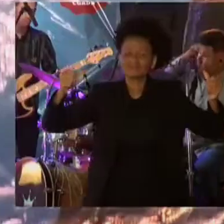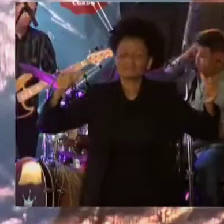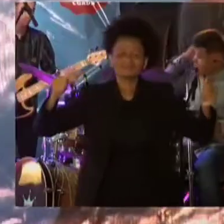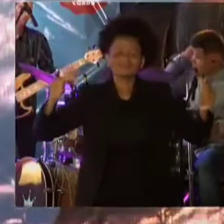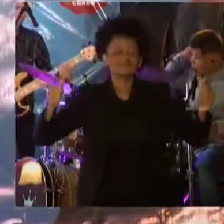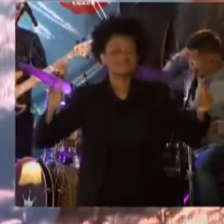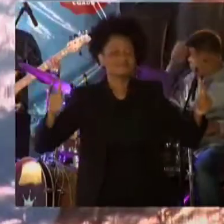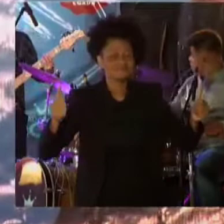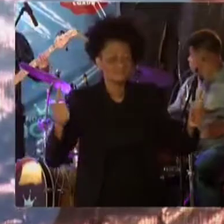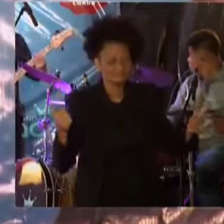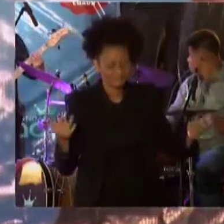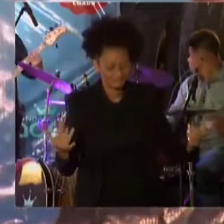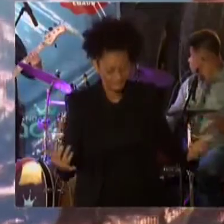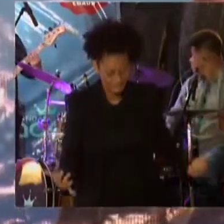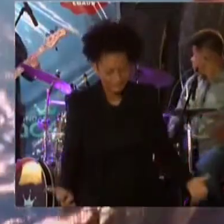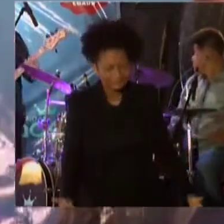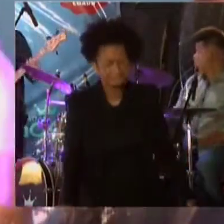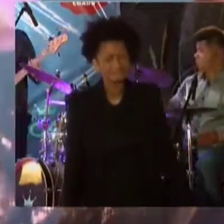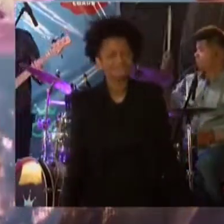chão.